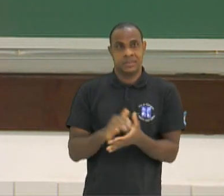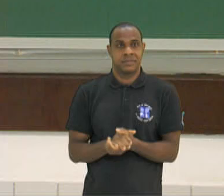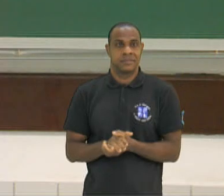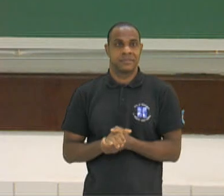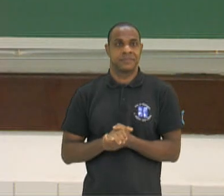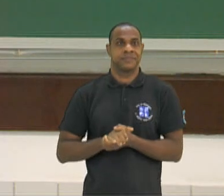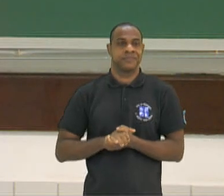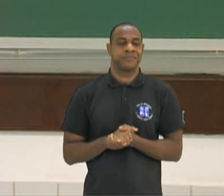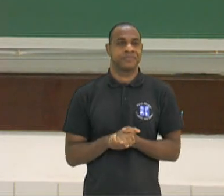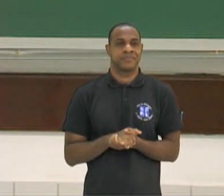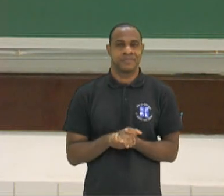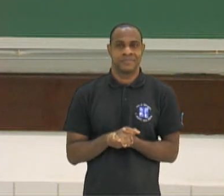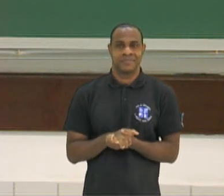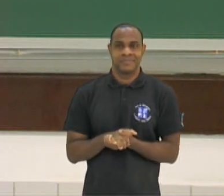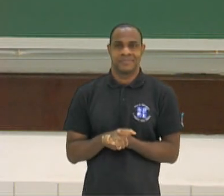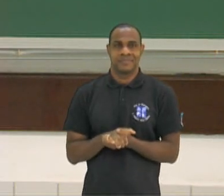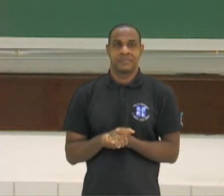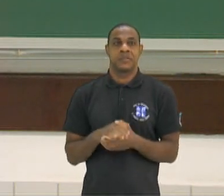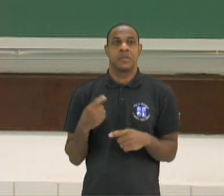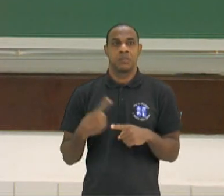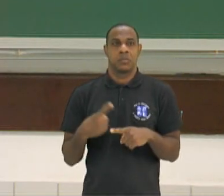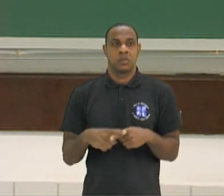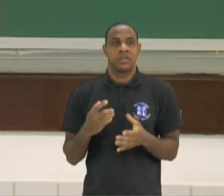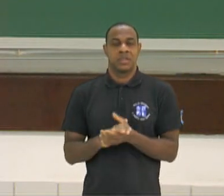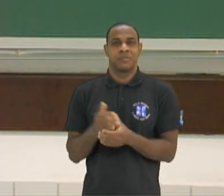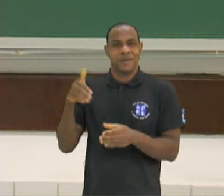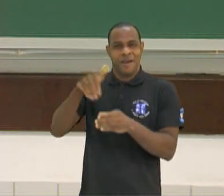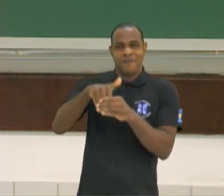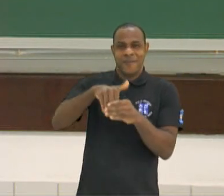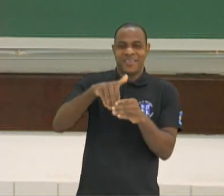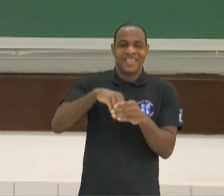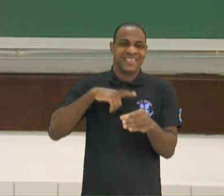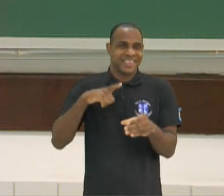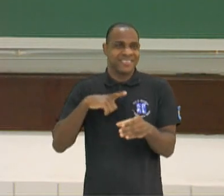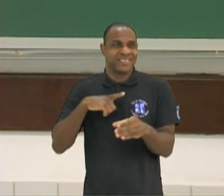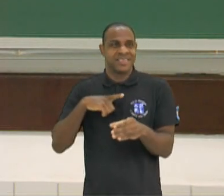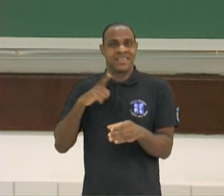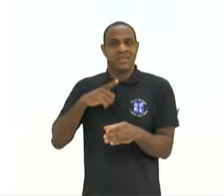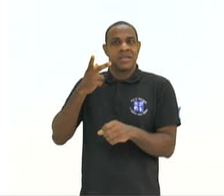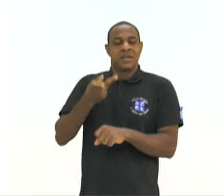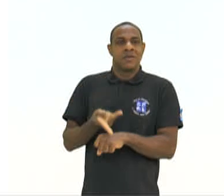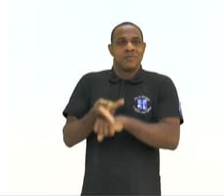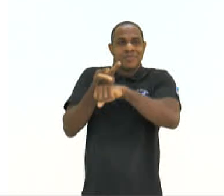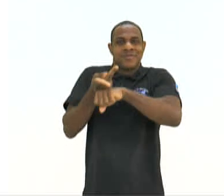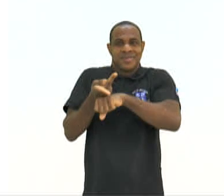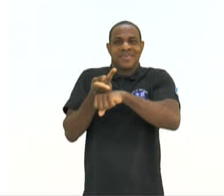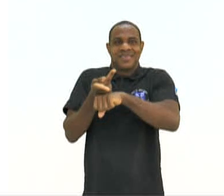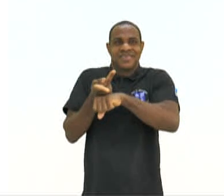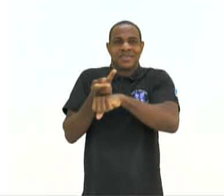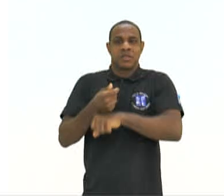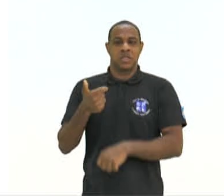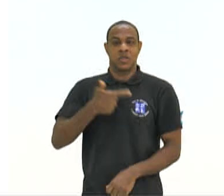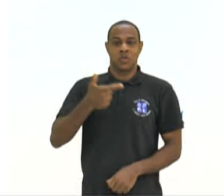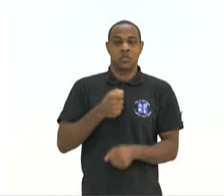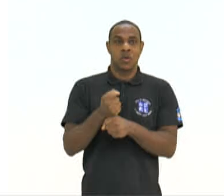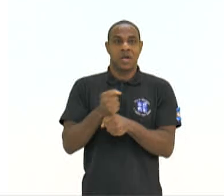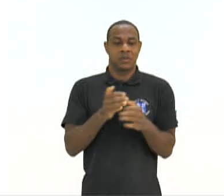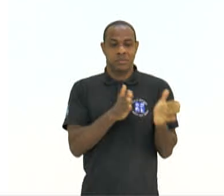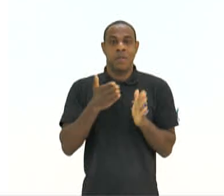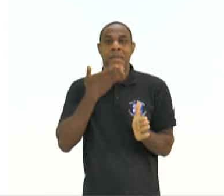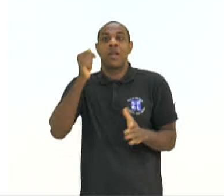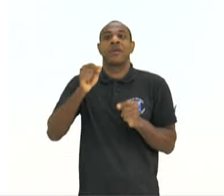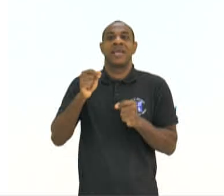win a contest for 2 years. Porque em uma votação, provavelmente, eles foram eleitos pelo segundo ano consecutivo o melhor